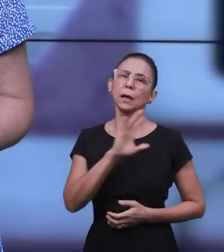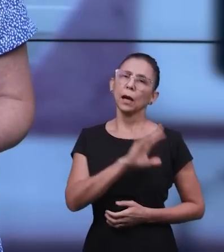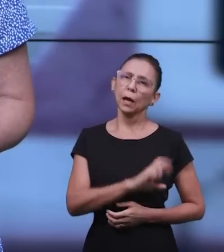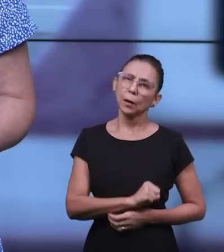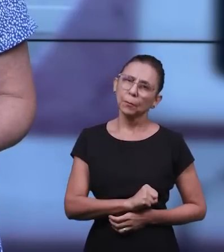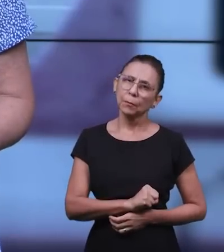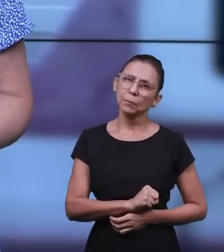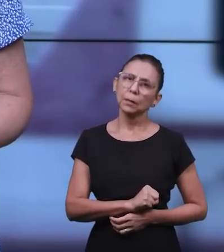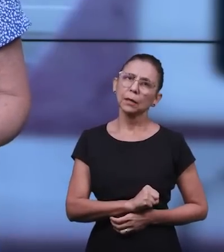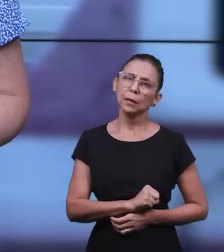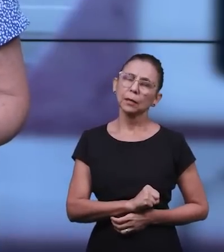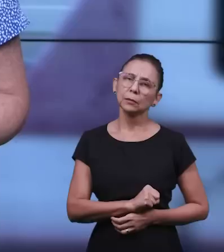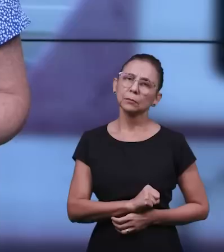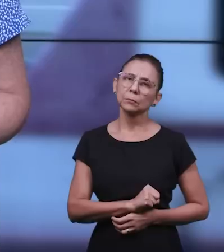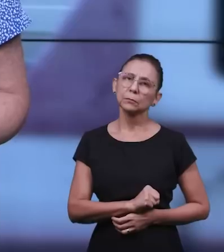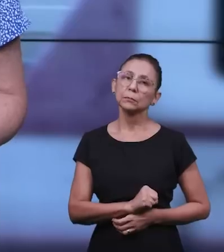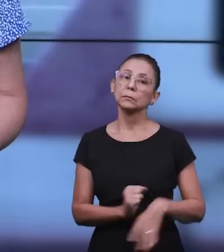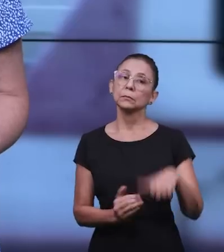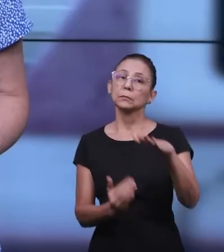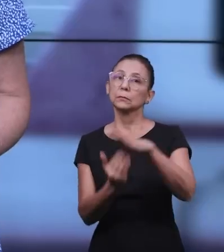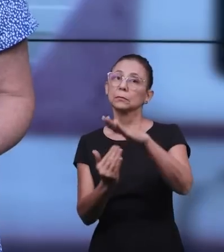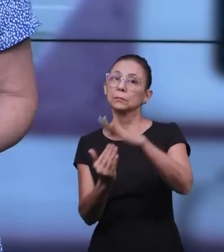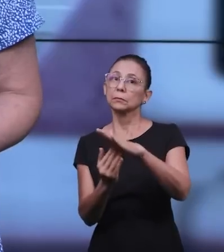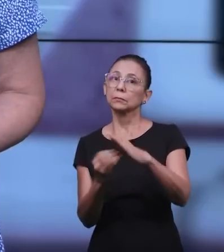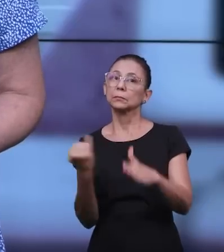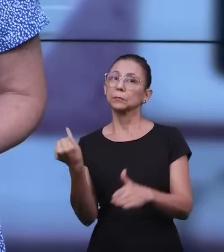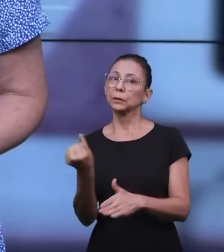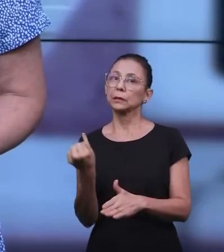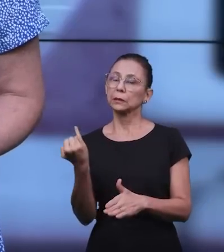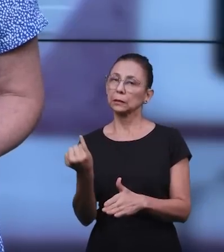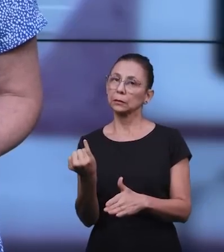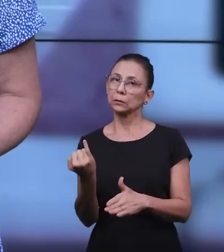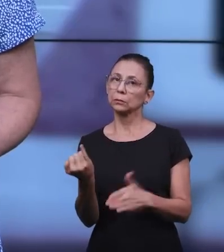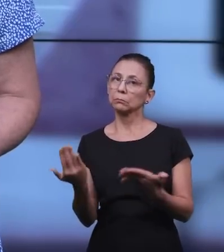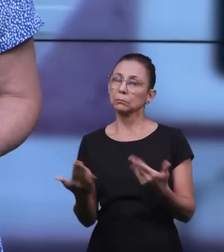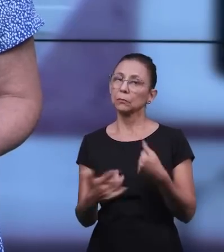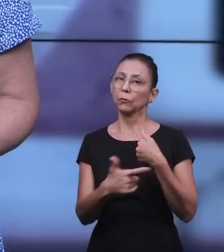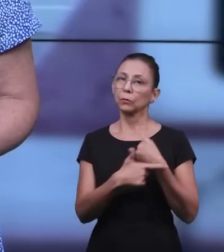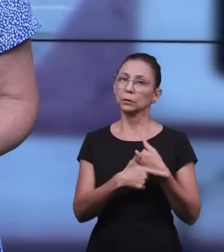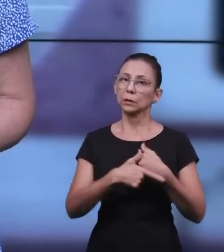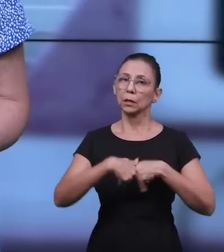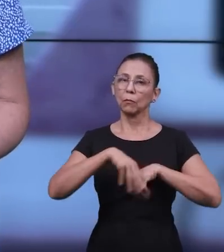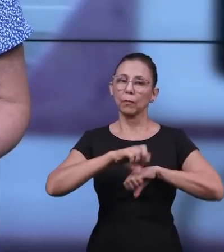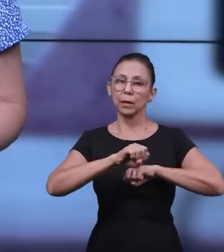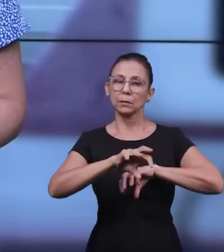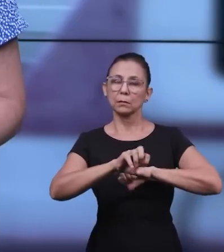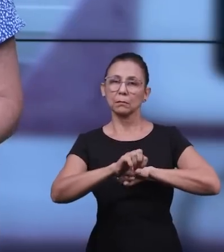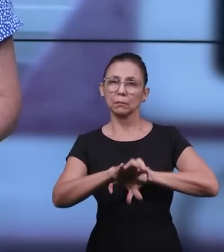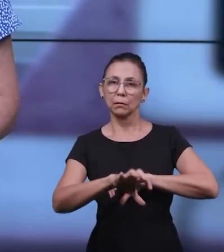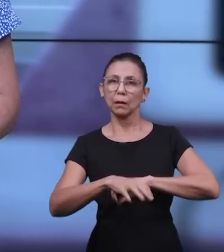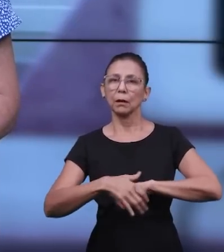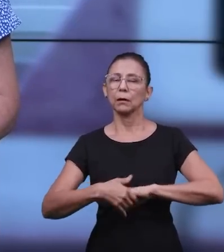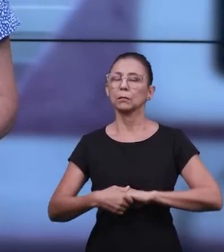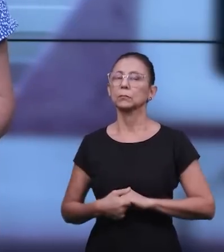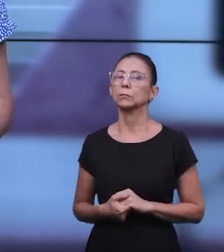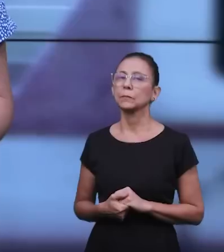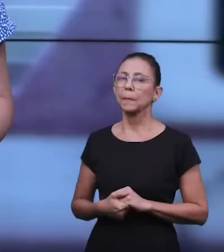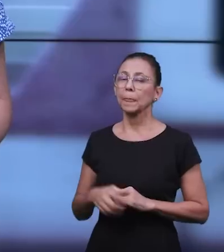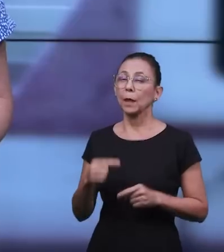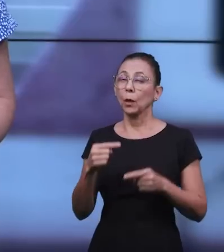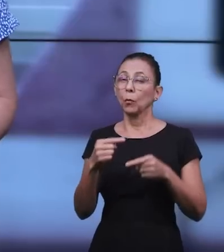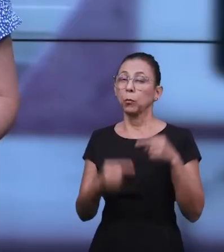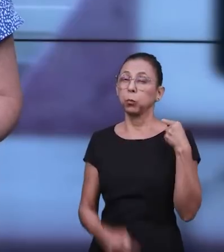é necessário impor limites. No entanto, vimos que nessa função de educar e cuidar, os desafios